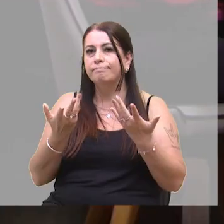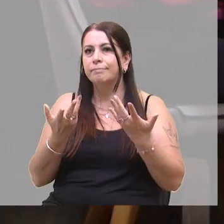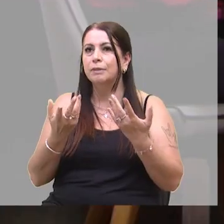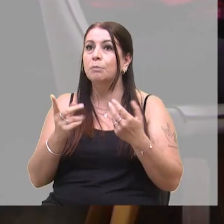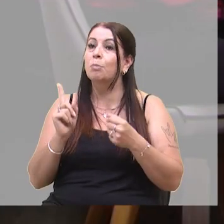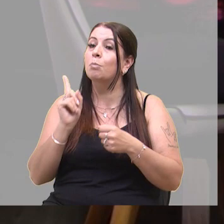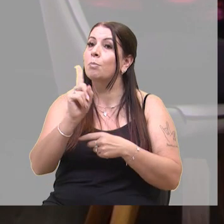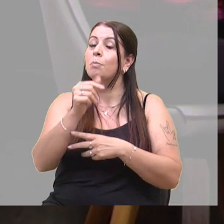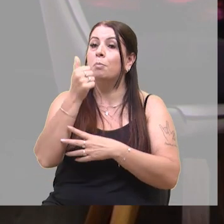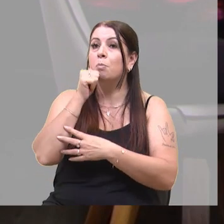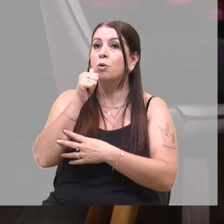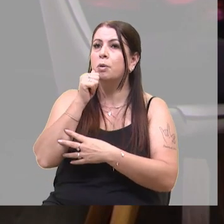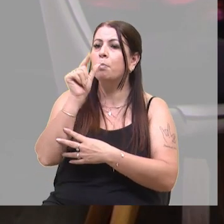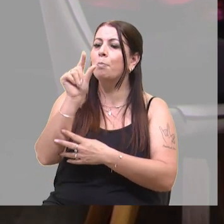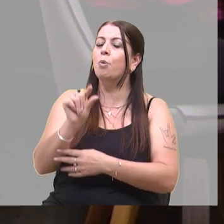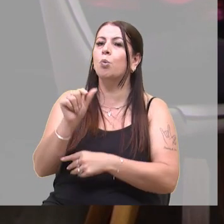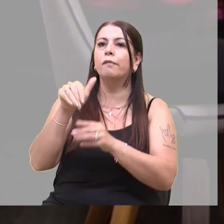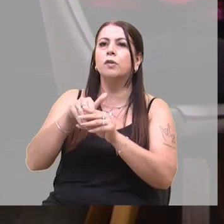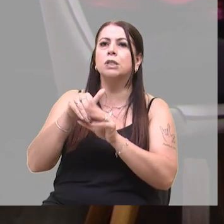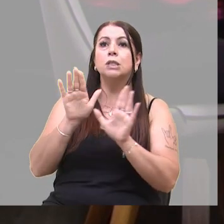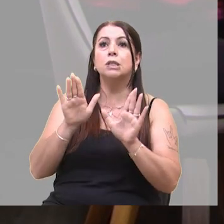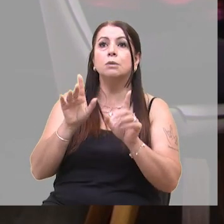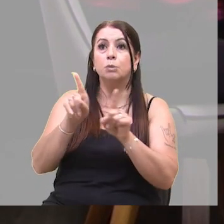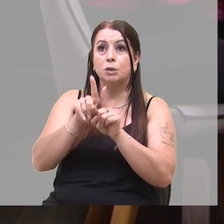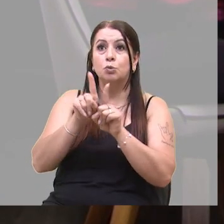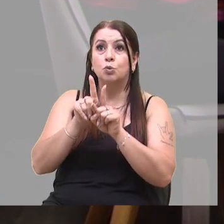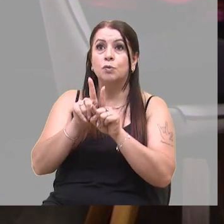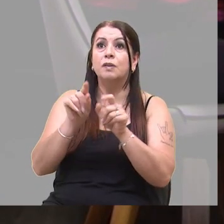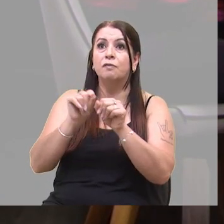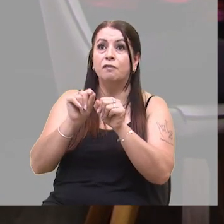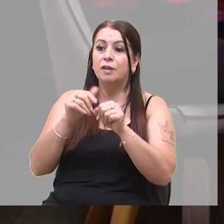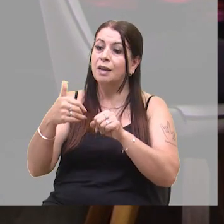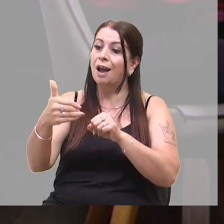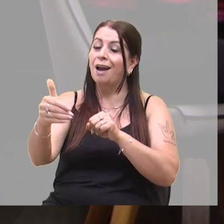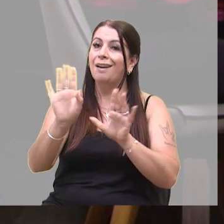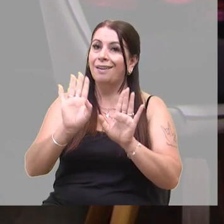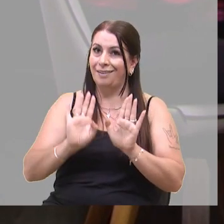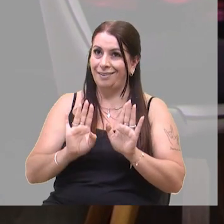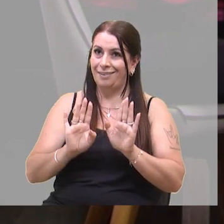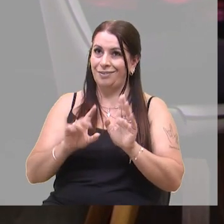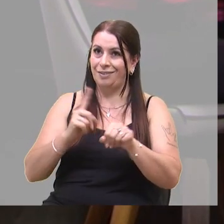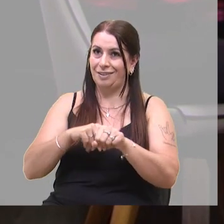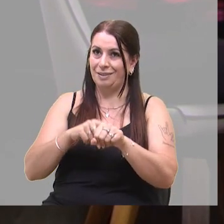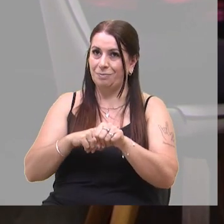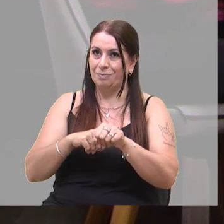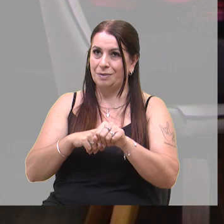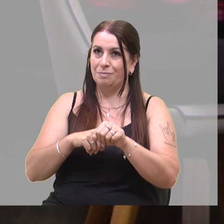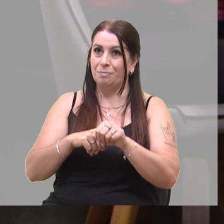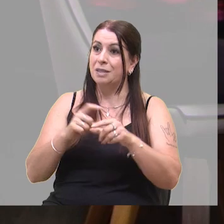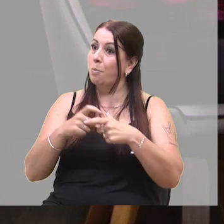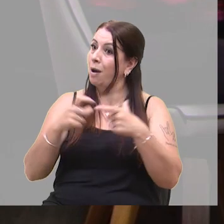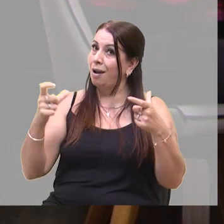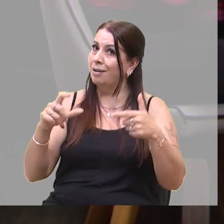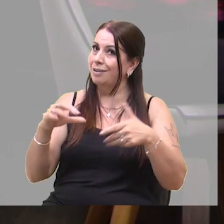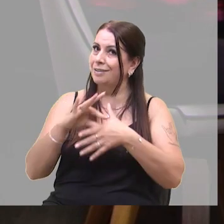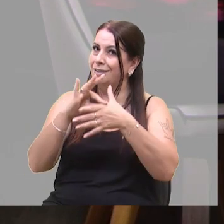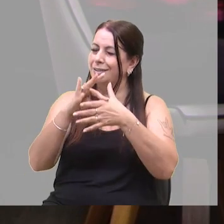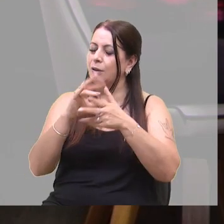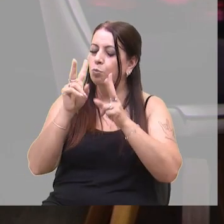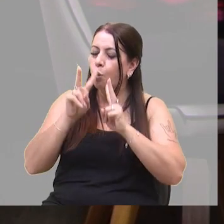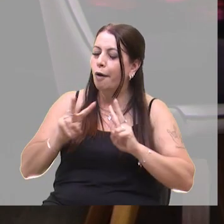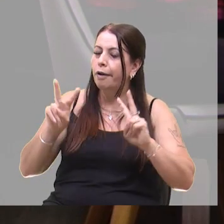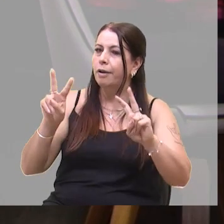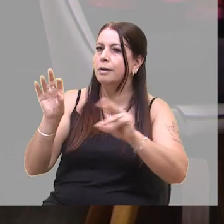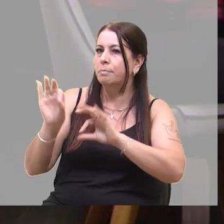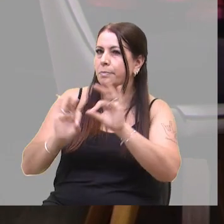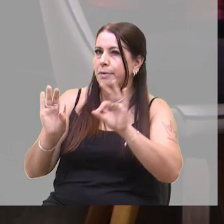Que vai beneficiar, inclusive, homens. Então, exato. Mas por que que não pode, daqui a pouco, entrar uma mulher lá com pouca votação, mas que você vai